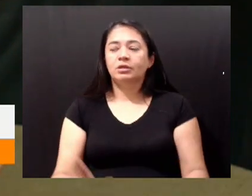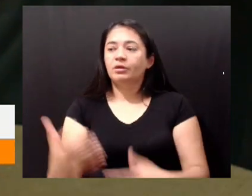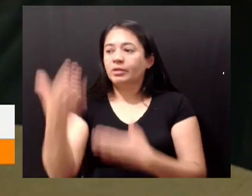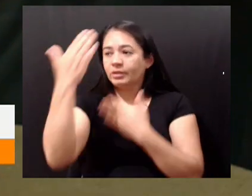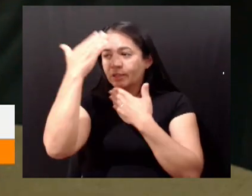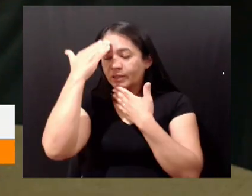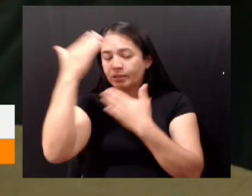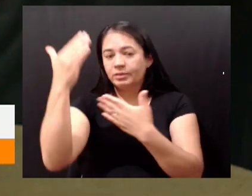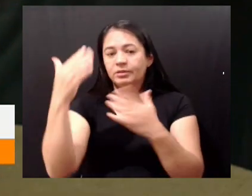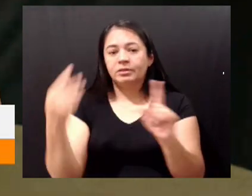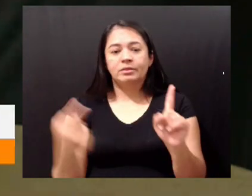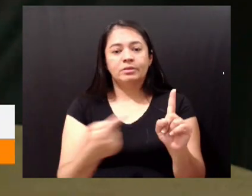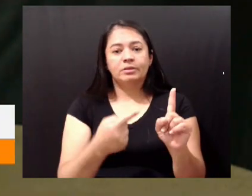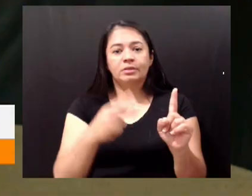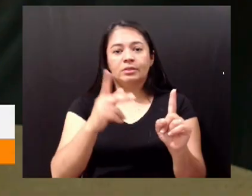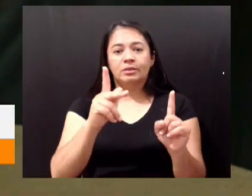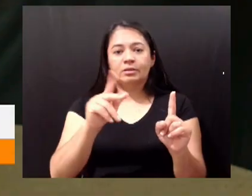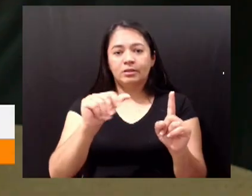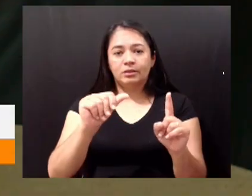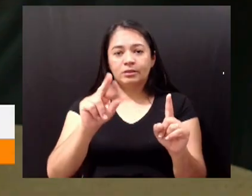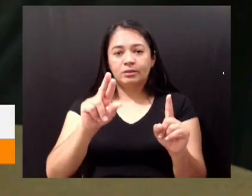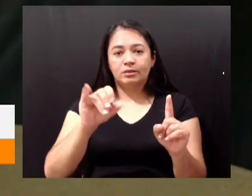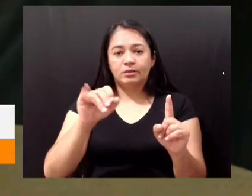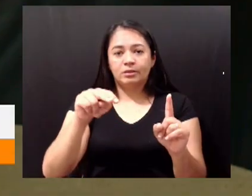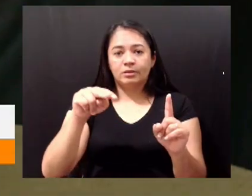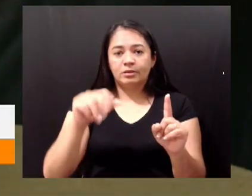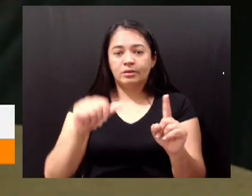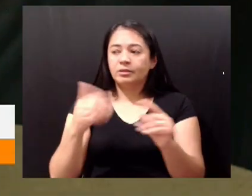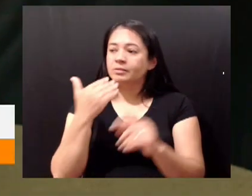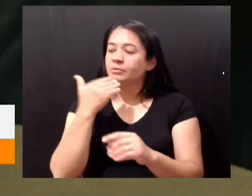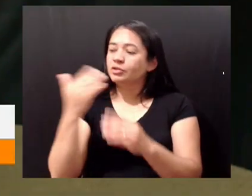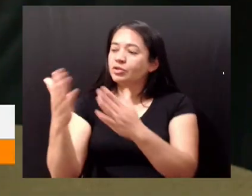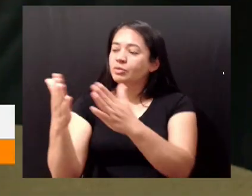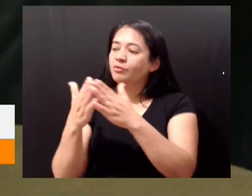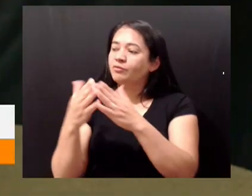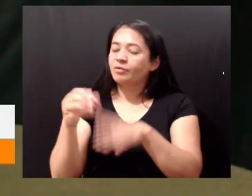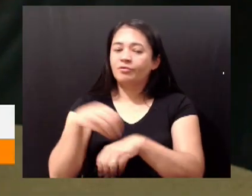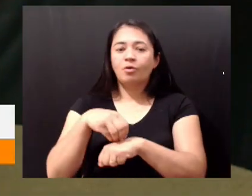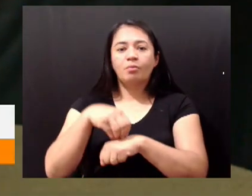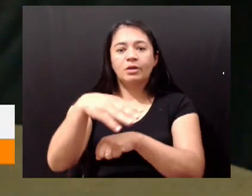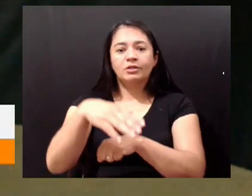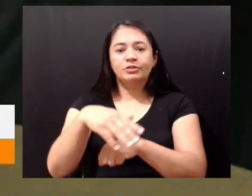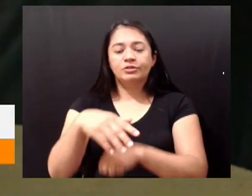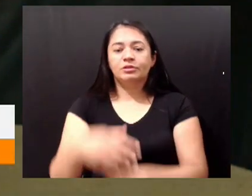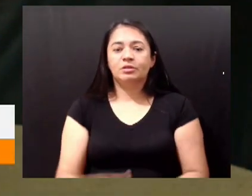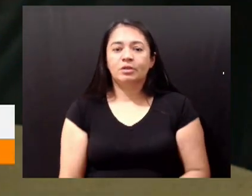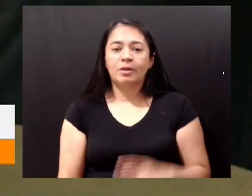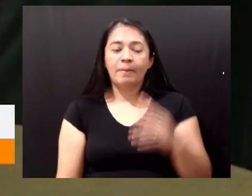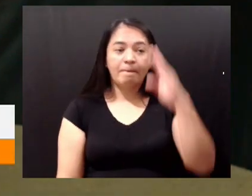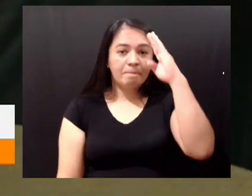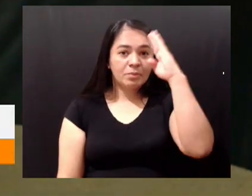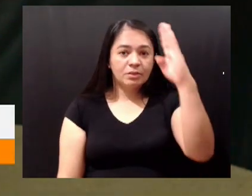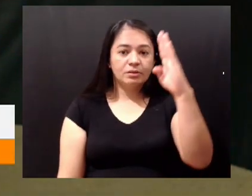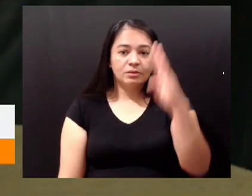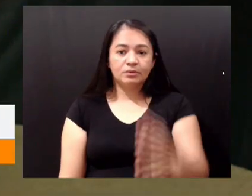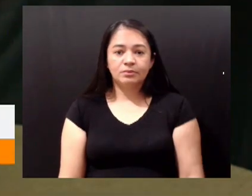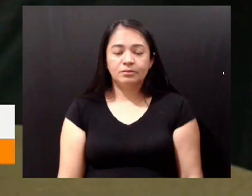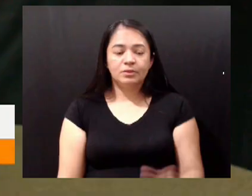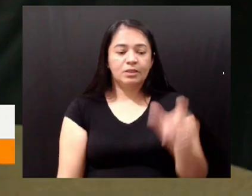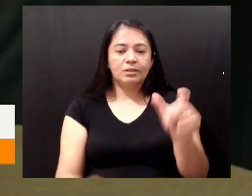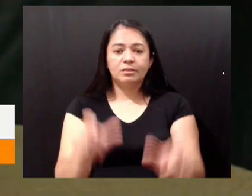doutora Karina e pedir para que deixe uma dica, né, para as pessoas, principalmente as pessoas que